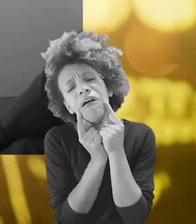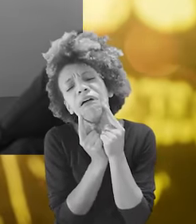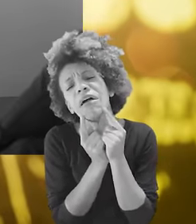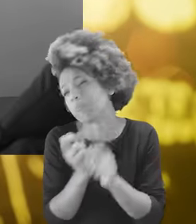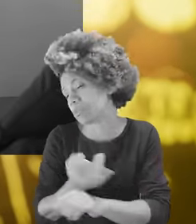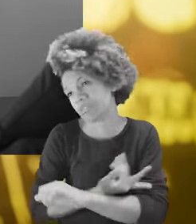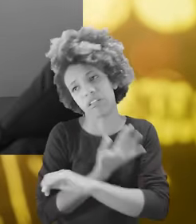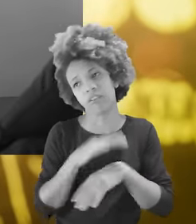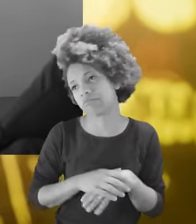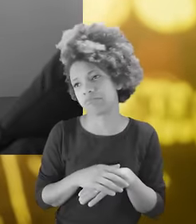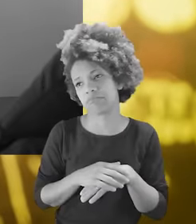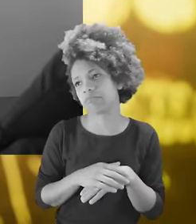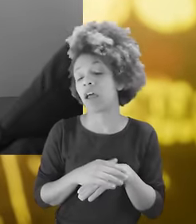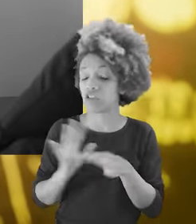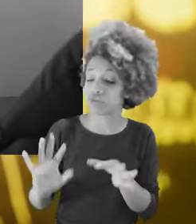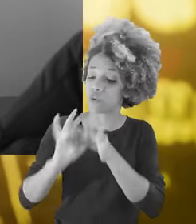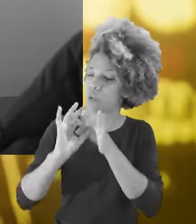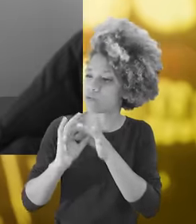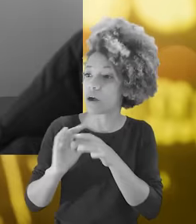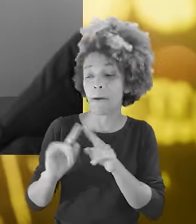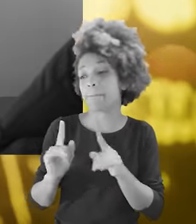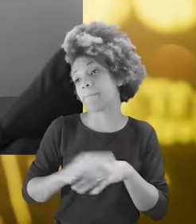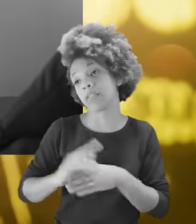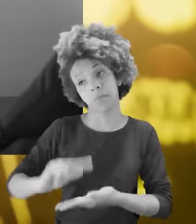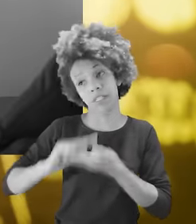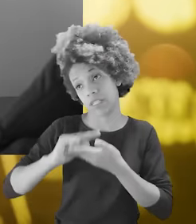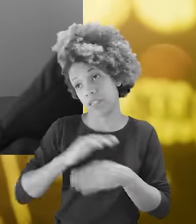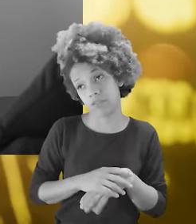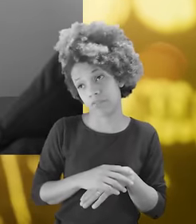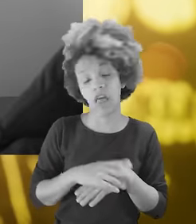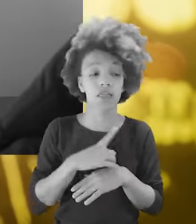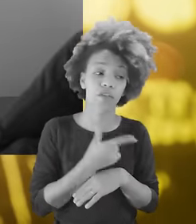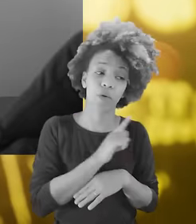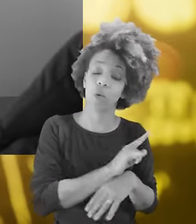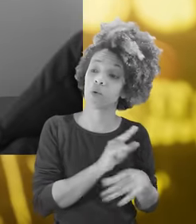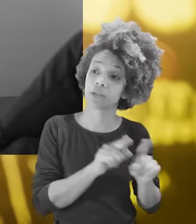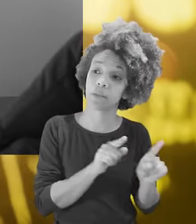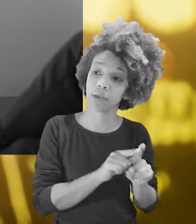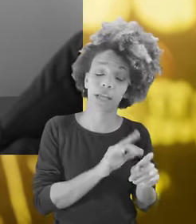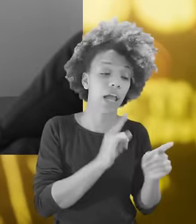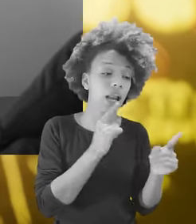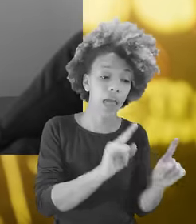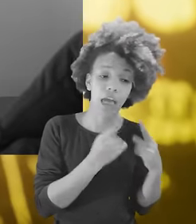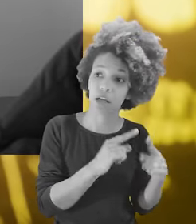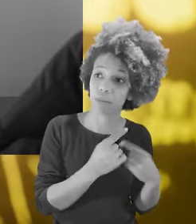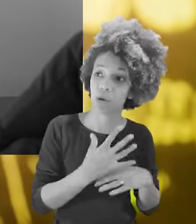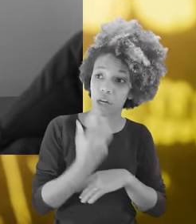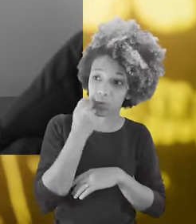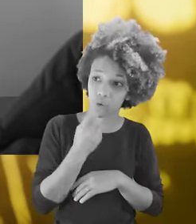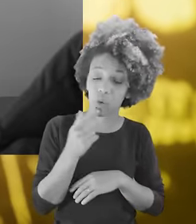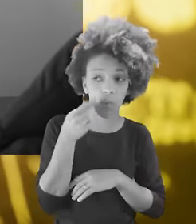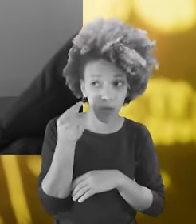emocionada a gente criou um vínculo mas tem paciente que eu não gosto tem por exemplo o paciente meu que ele reclamou que ele adotou um gato